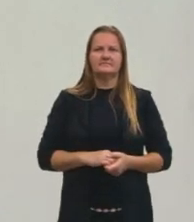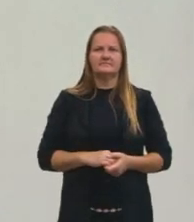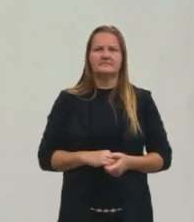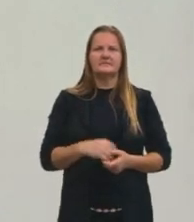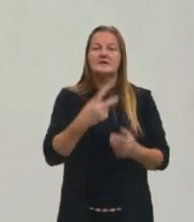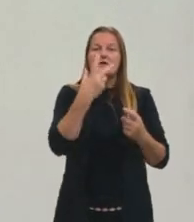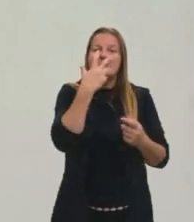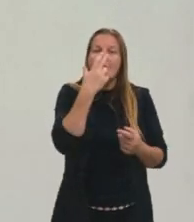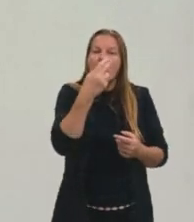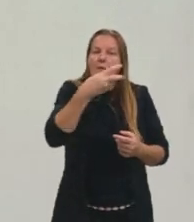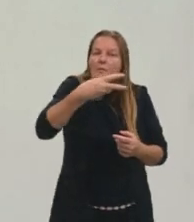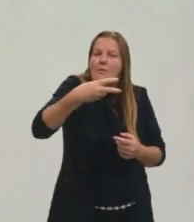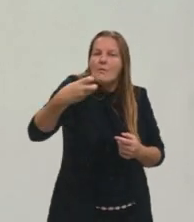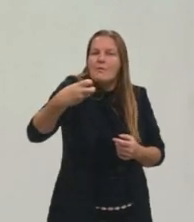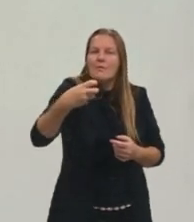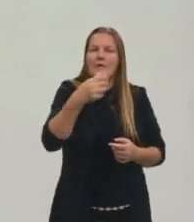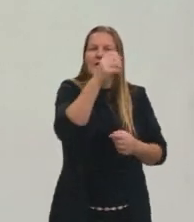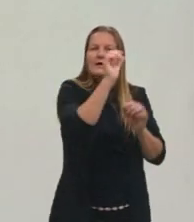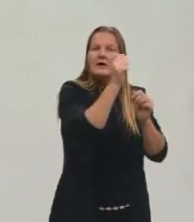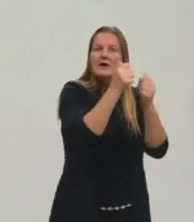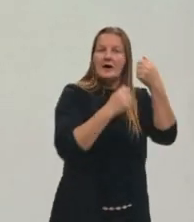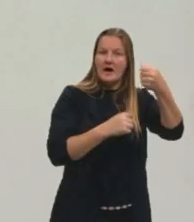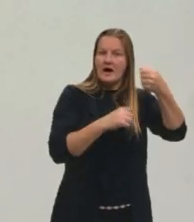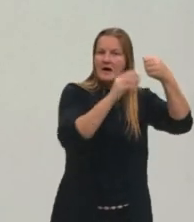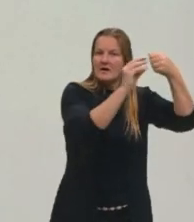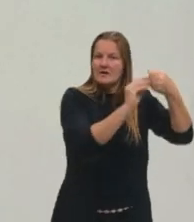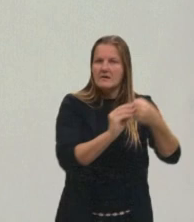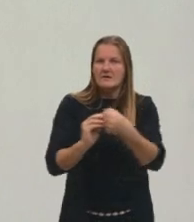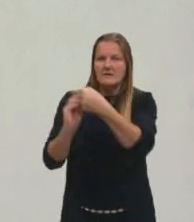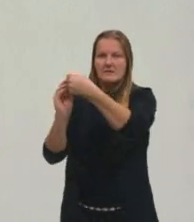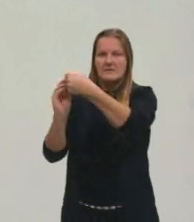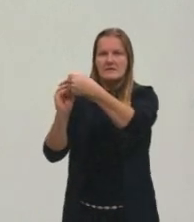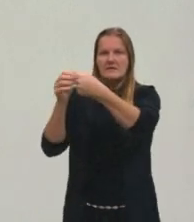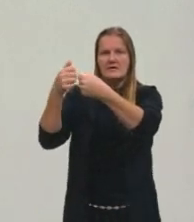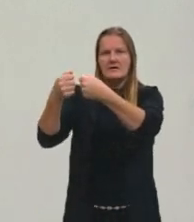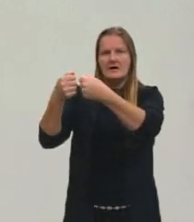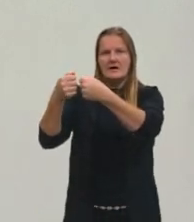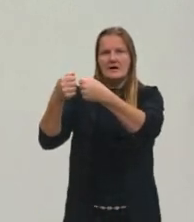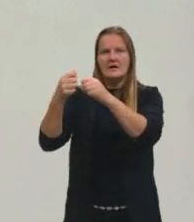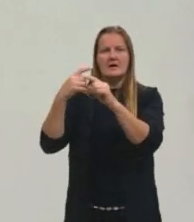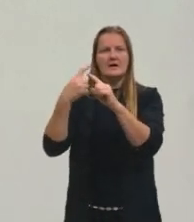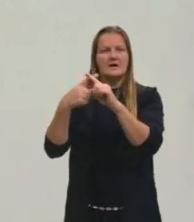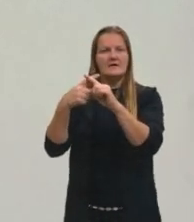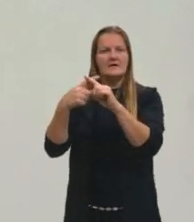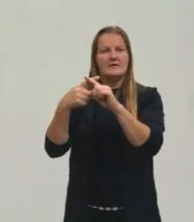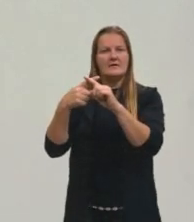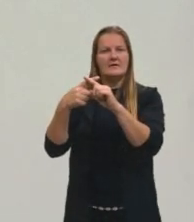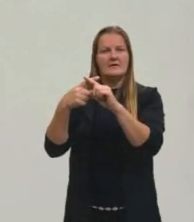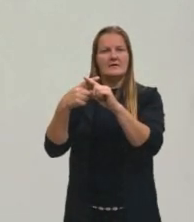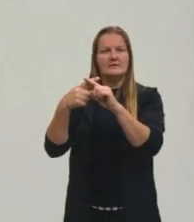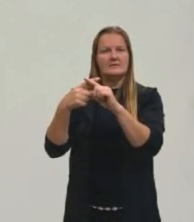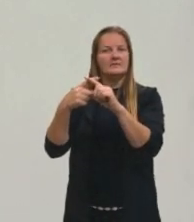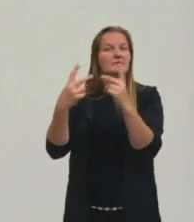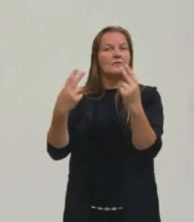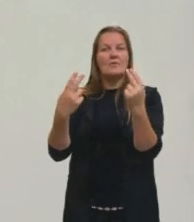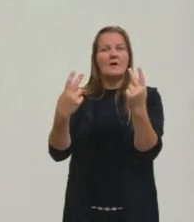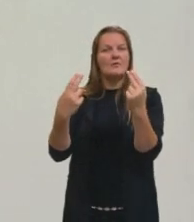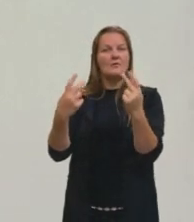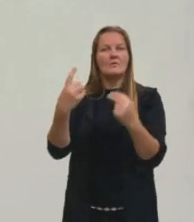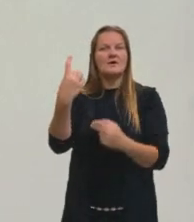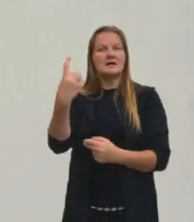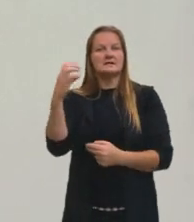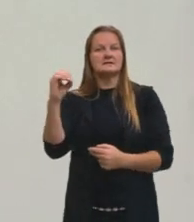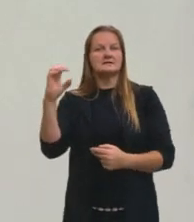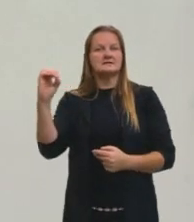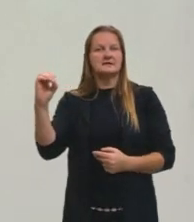anel tenho que manter ele aqui porque agora ele pode ser um número qualquer das vezes dessa sem tá é só